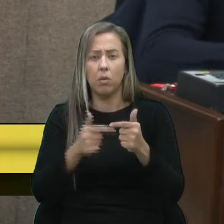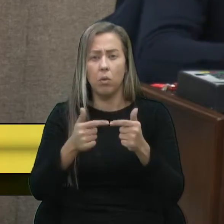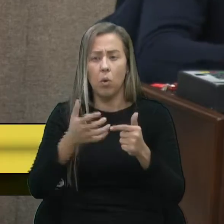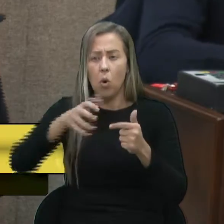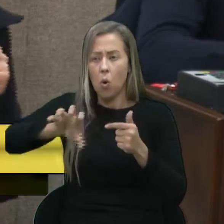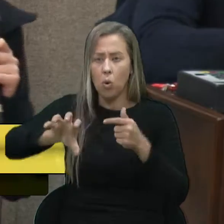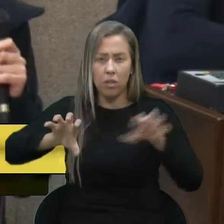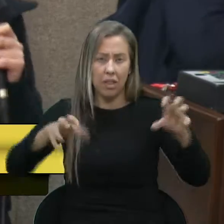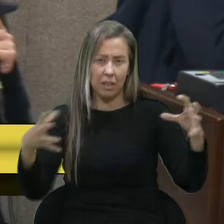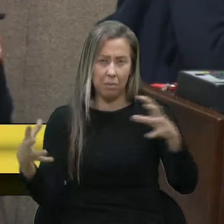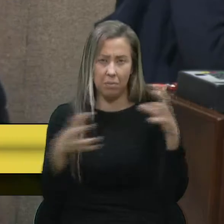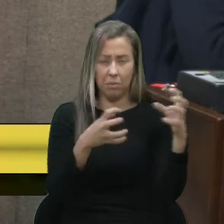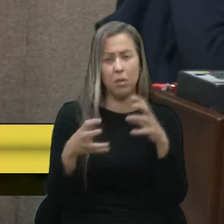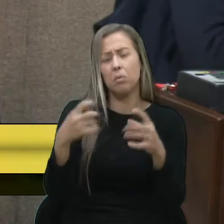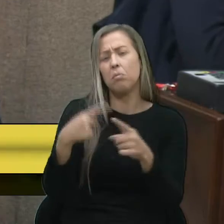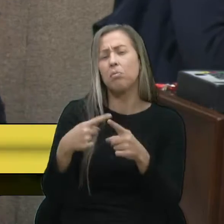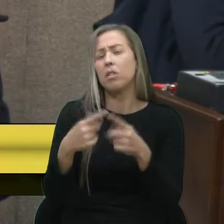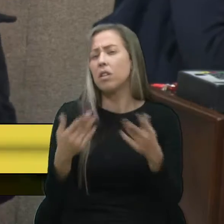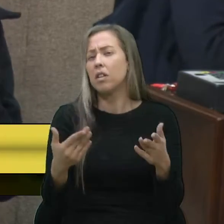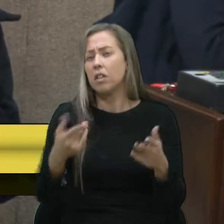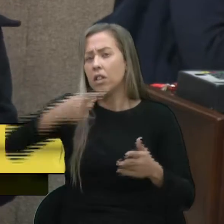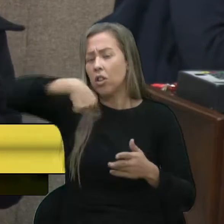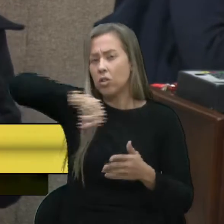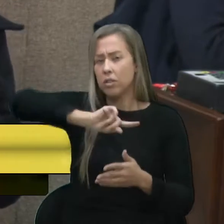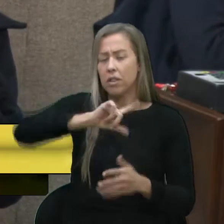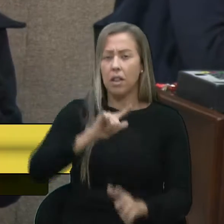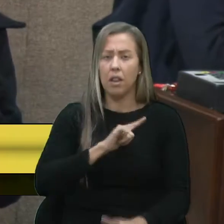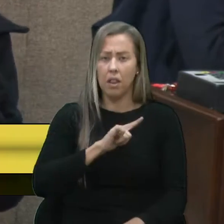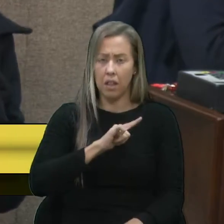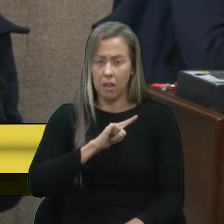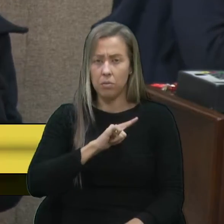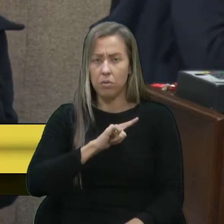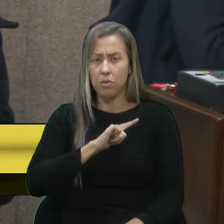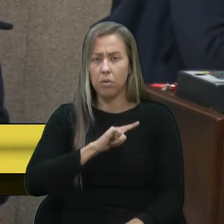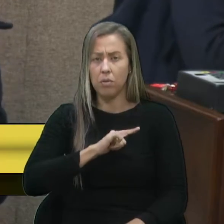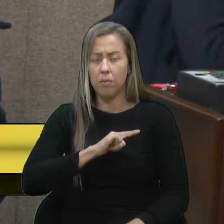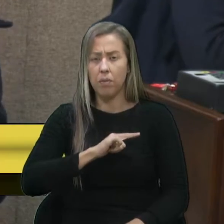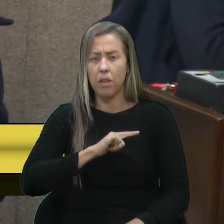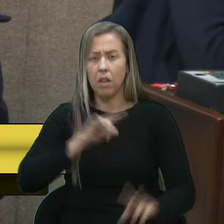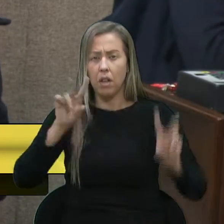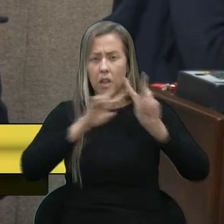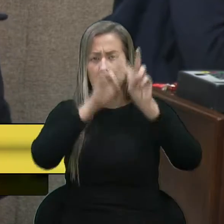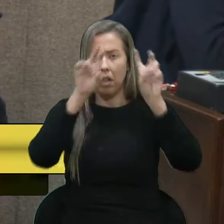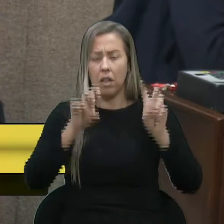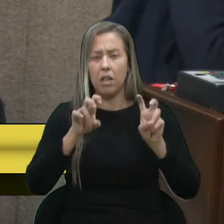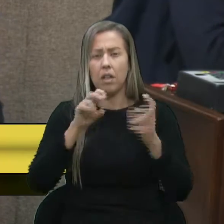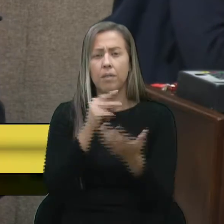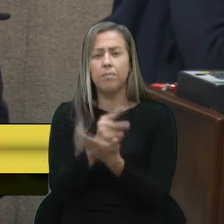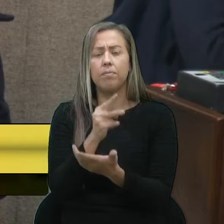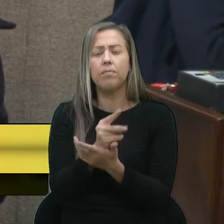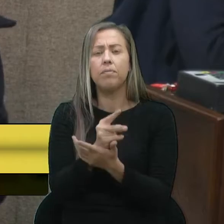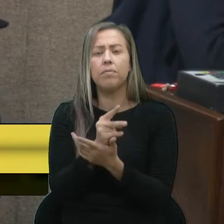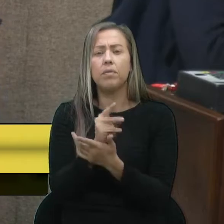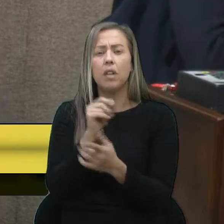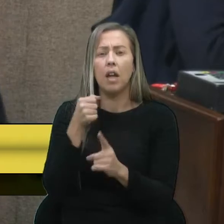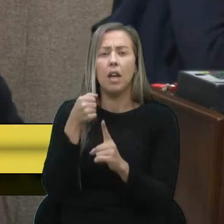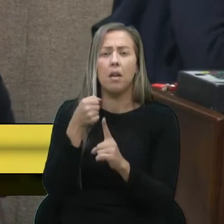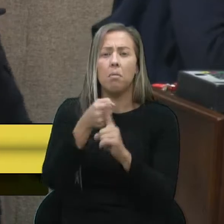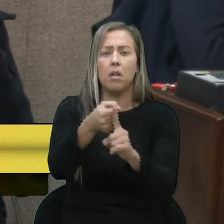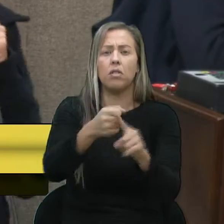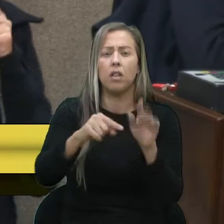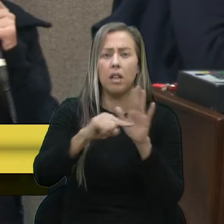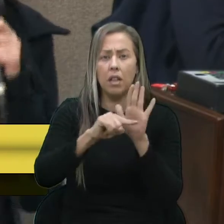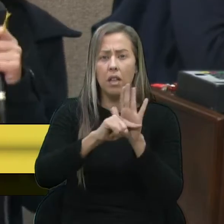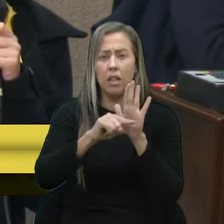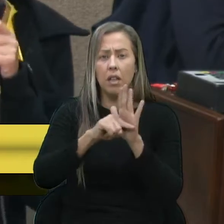o outro, porque nós temos a questão de que isso iria causar impacto negativo